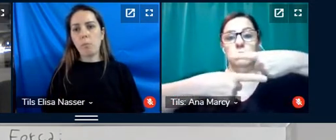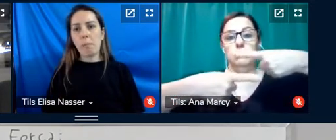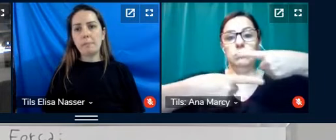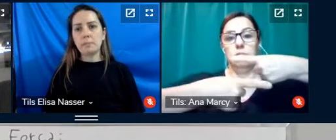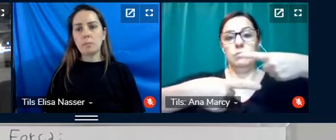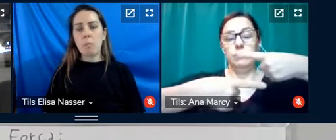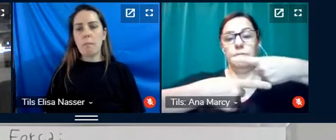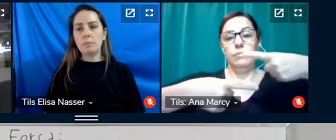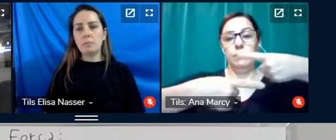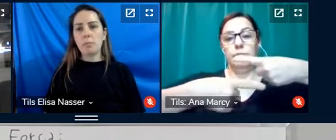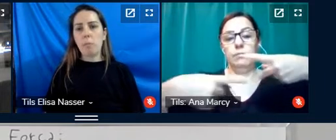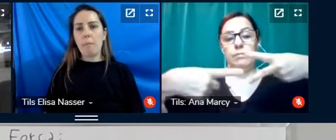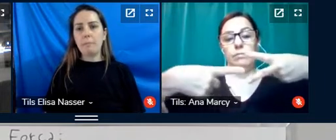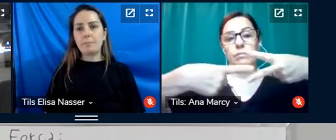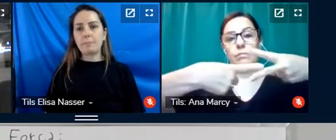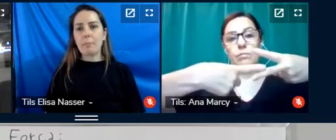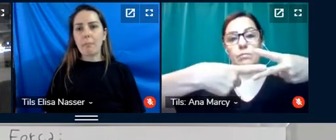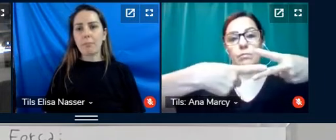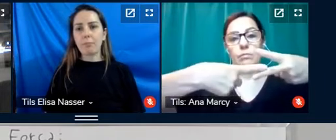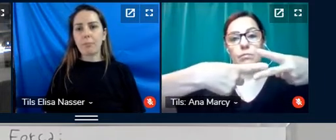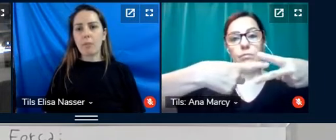mim, né?